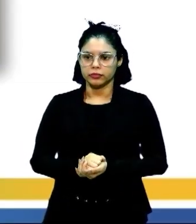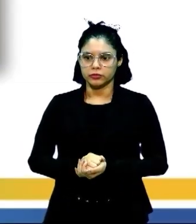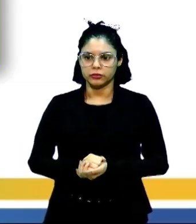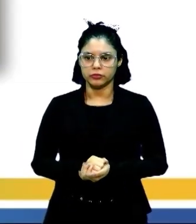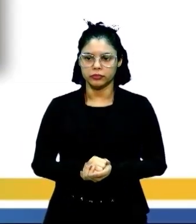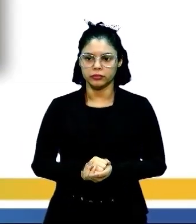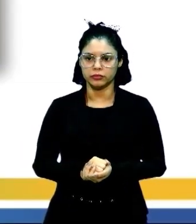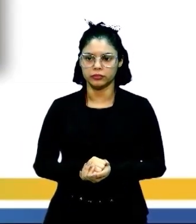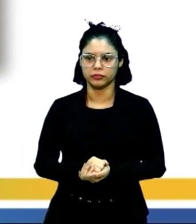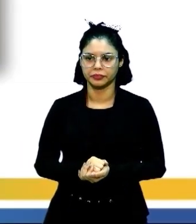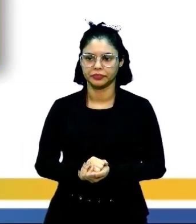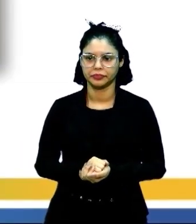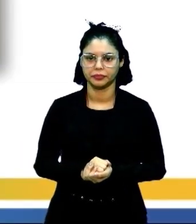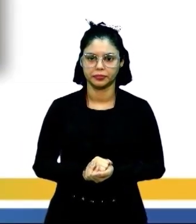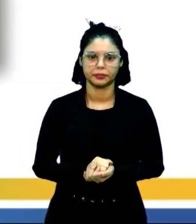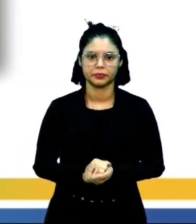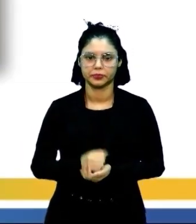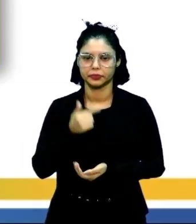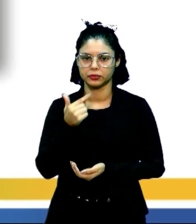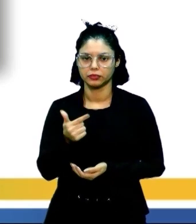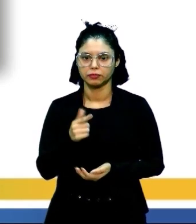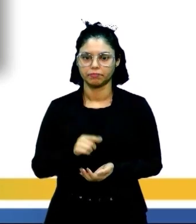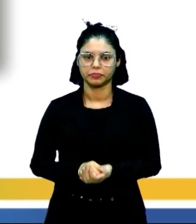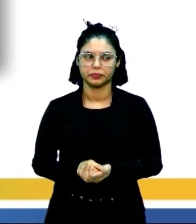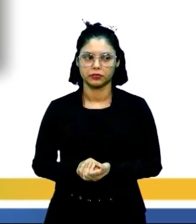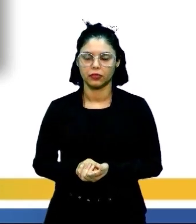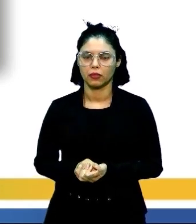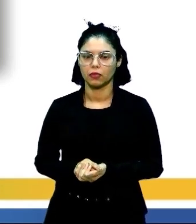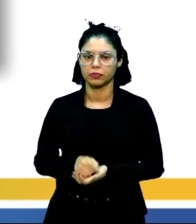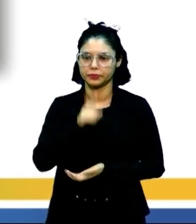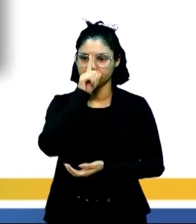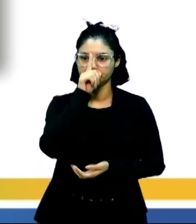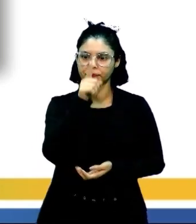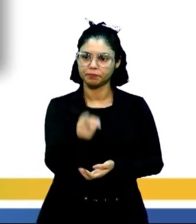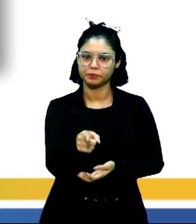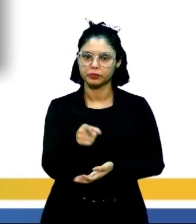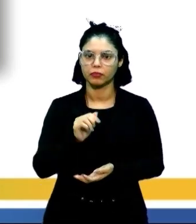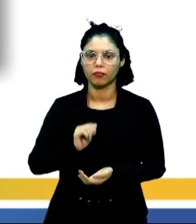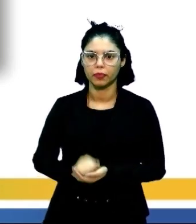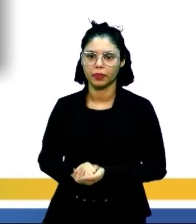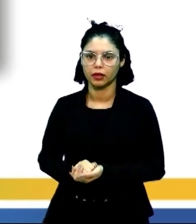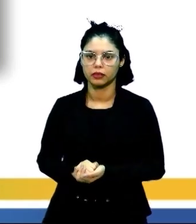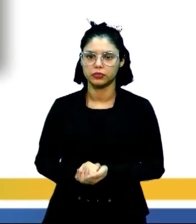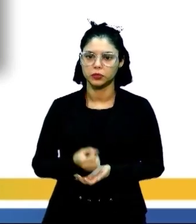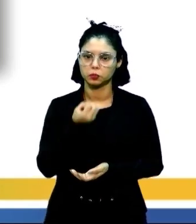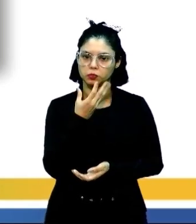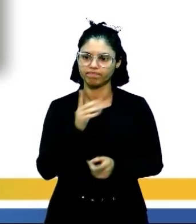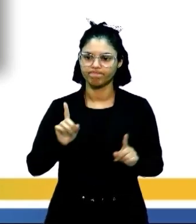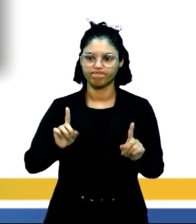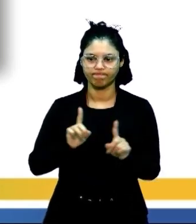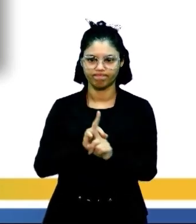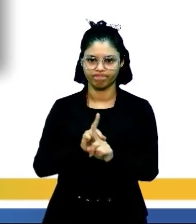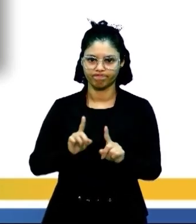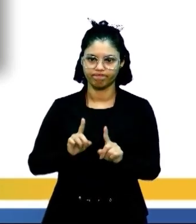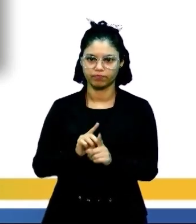nossa projeção, no item 2 nós temos assim: julgamento